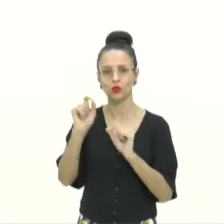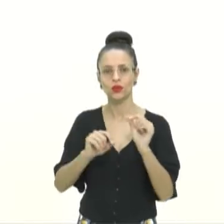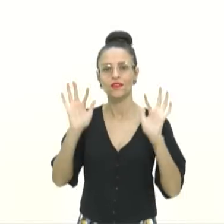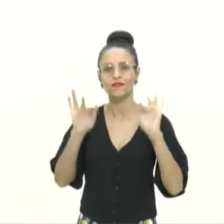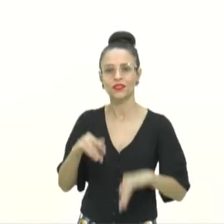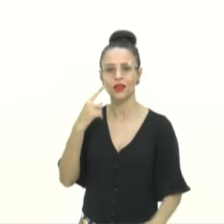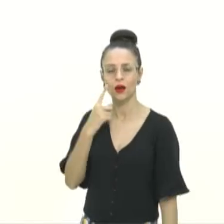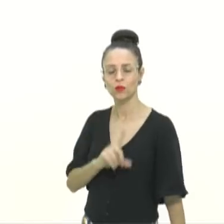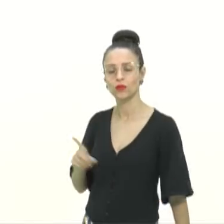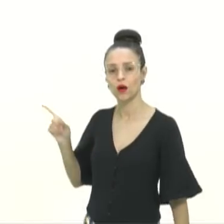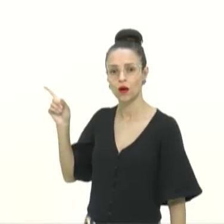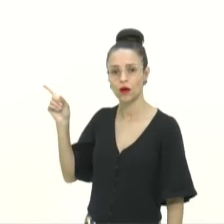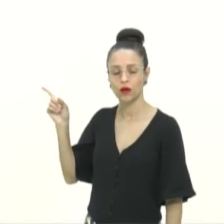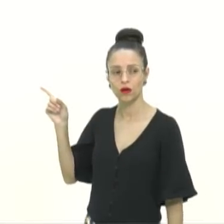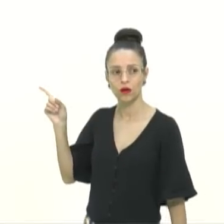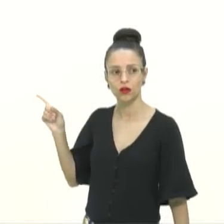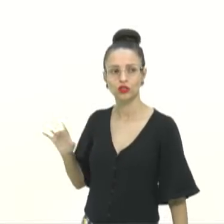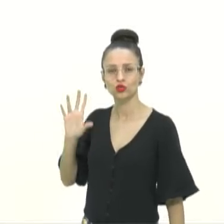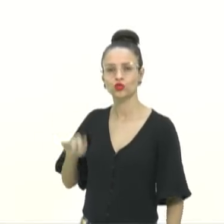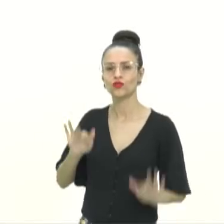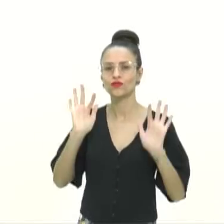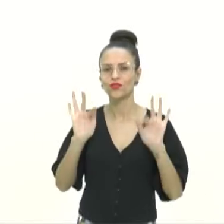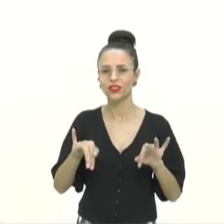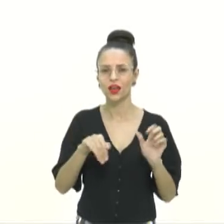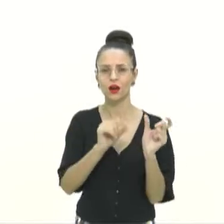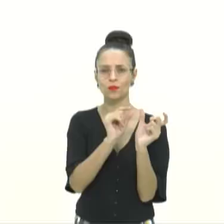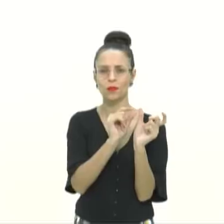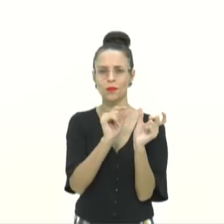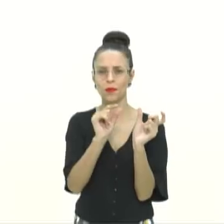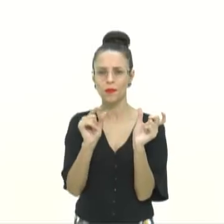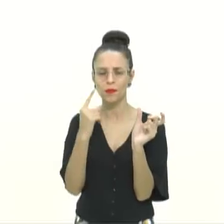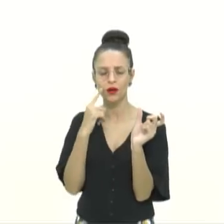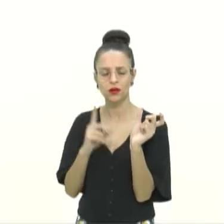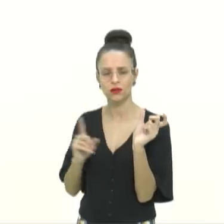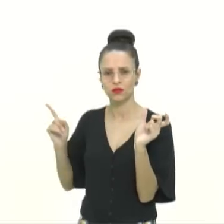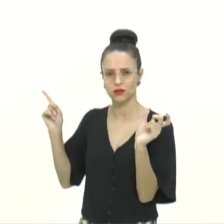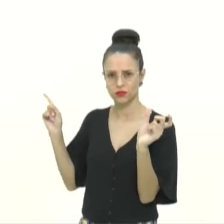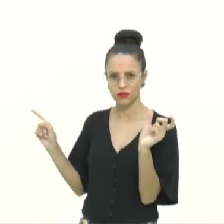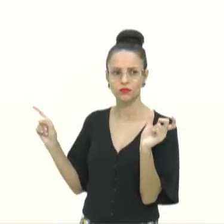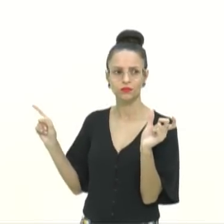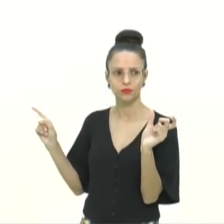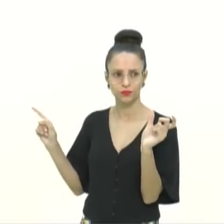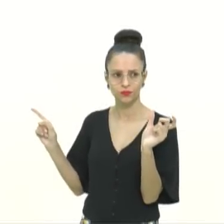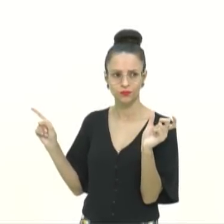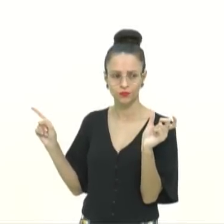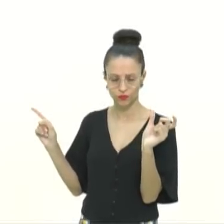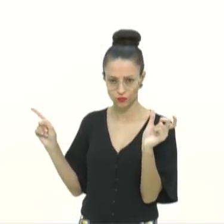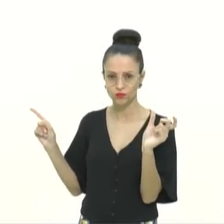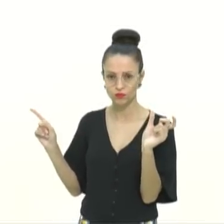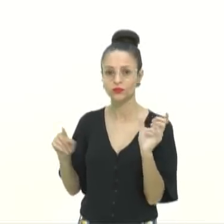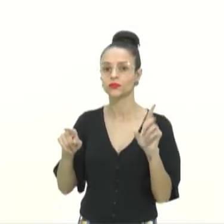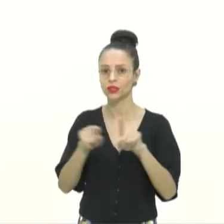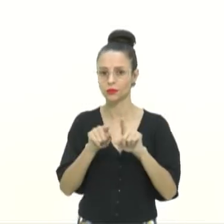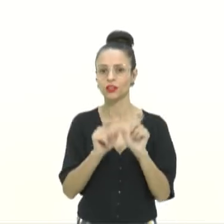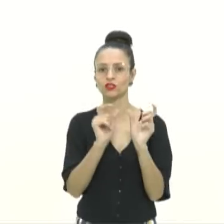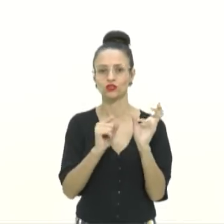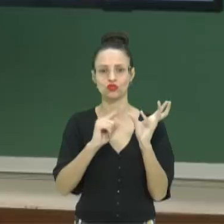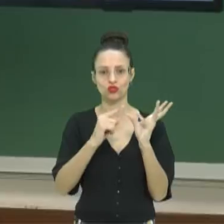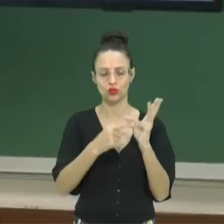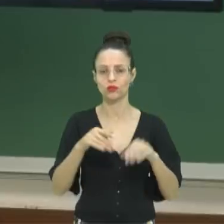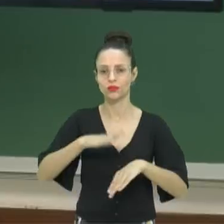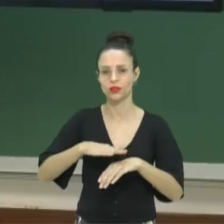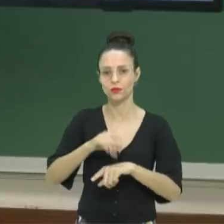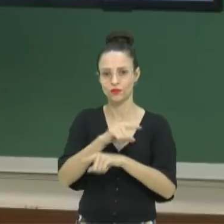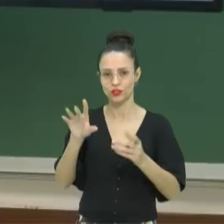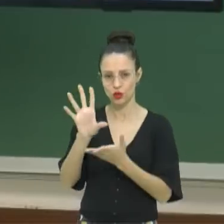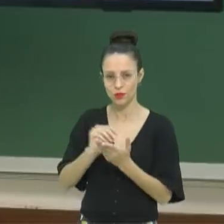terminem L, N, R, X, A, ÃO, UM, IS, I, PS e ditongo. Um tempinho